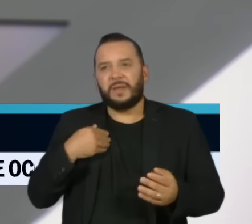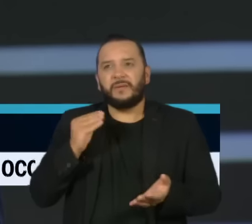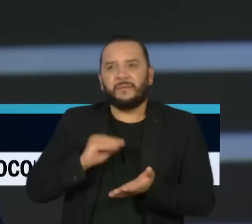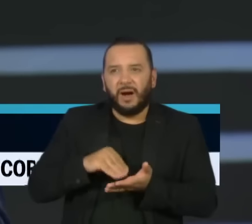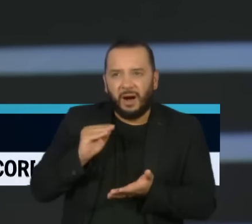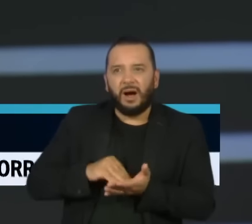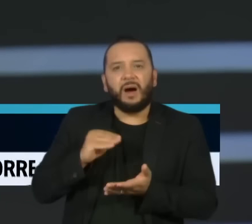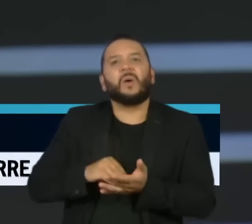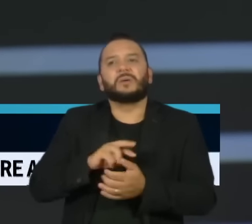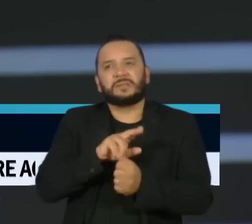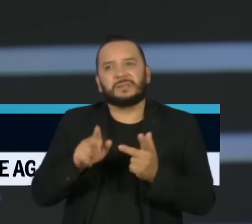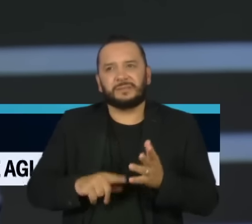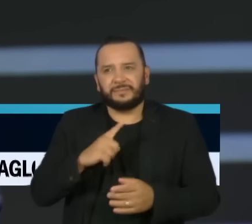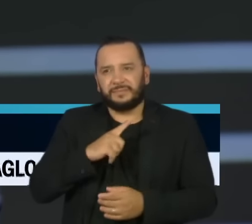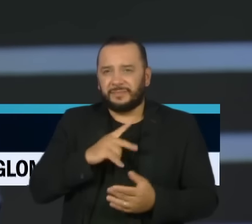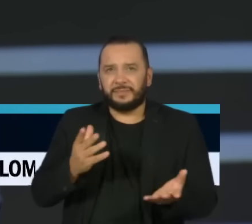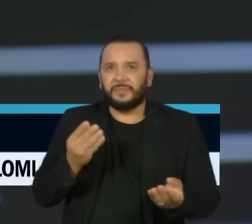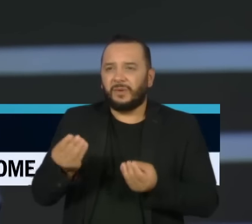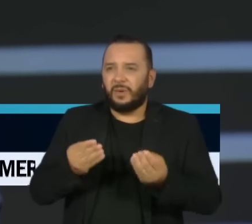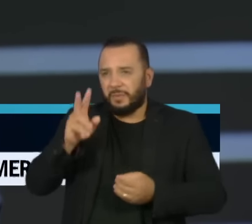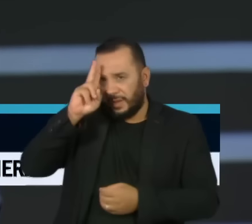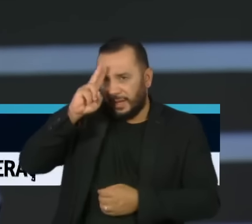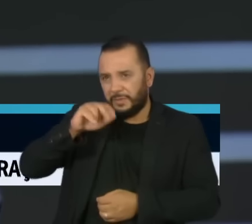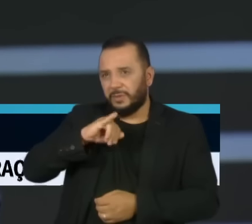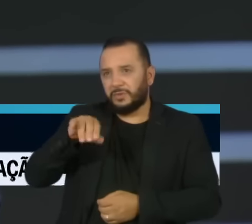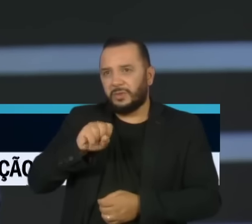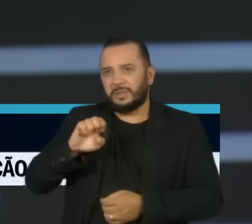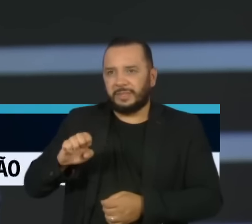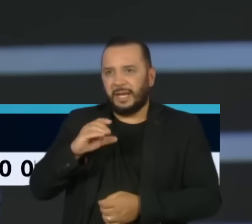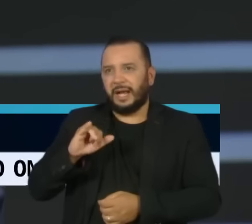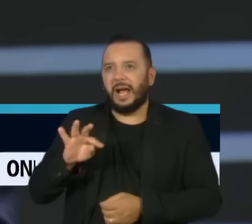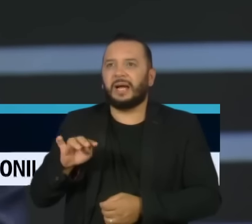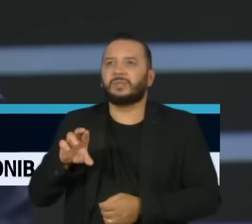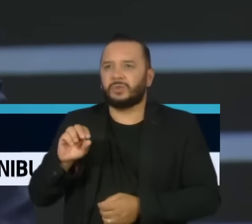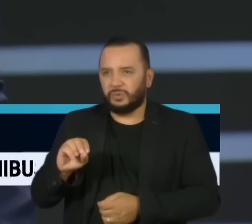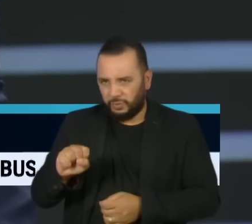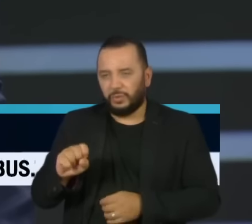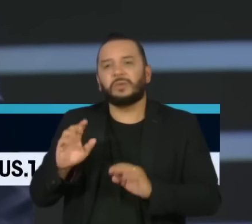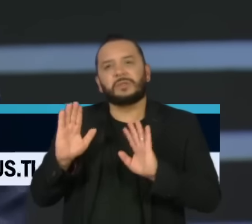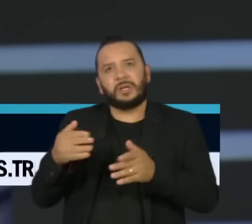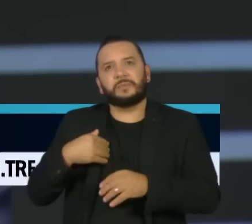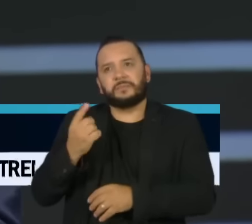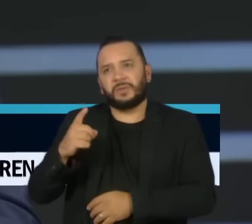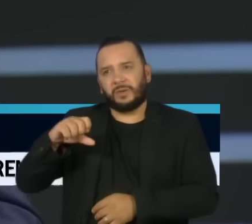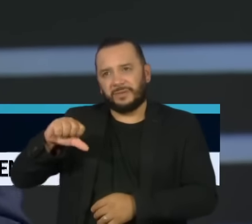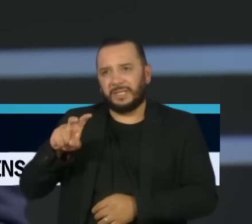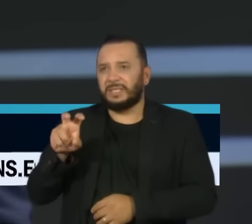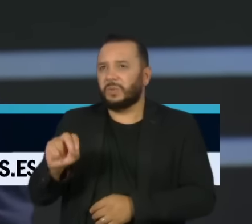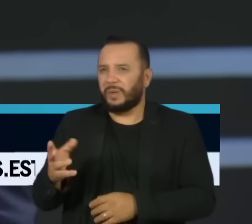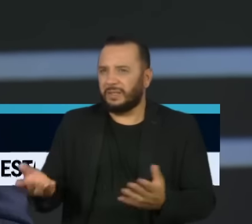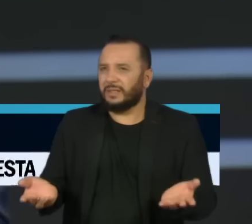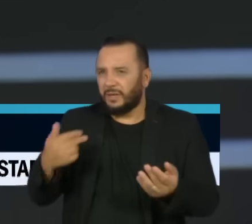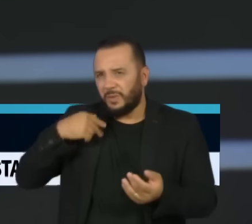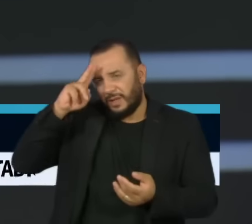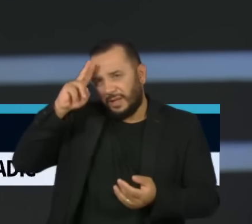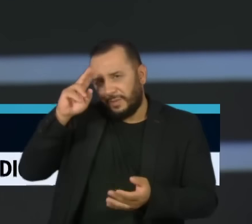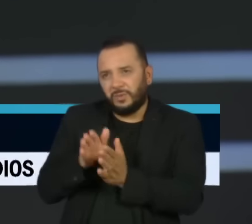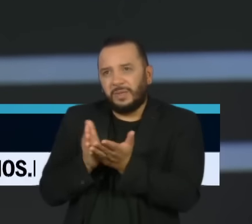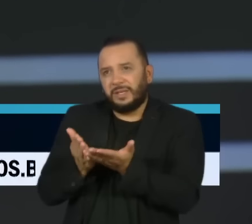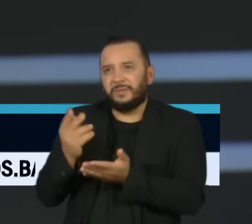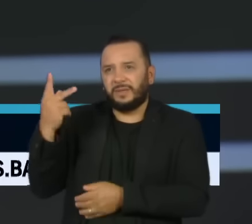tem coisas que eu leio agora, eu me lembro do José de Castro, Geografia da Fome, um clássico, do final dos anos 1950. Não é possível que isso